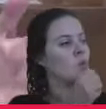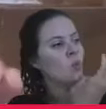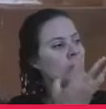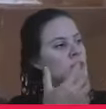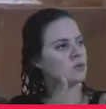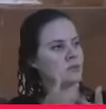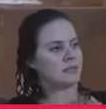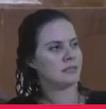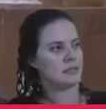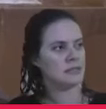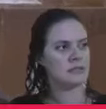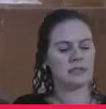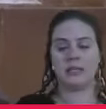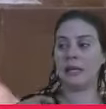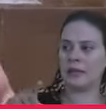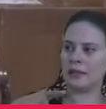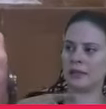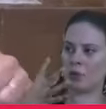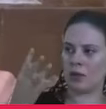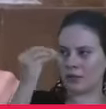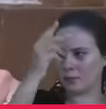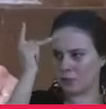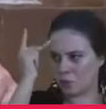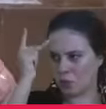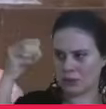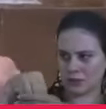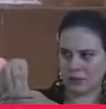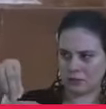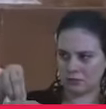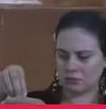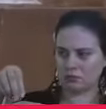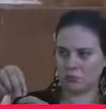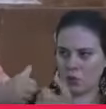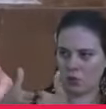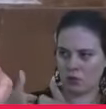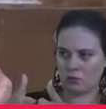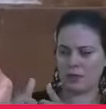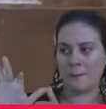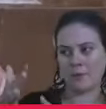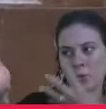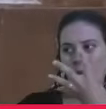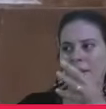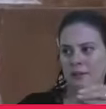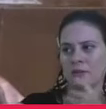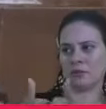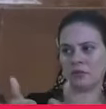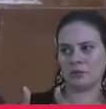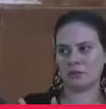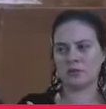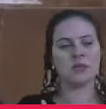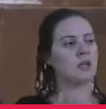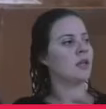uns 40 anos aí ele falou no telefone que horas eu falei 5:30 da manhã Ministro ele falou